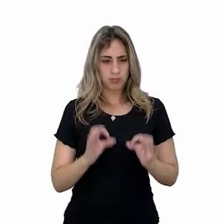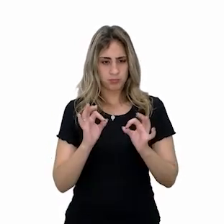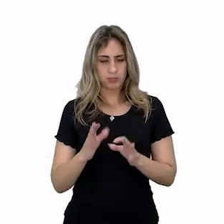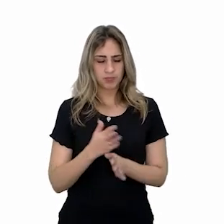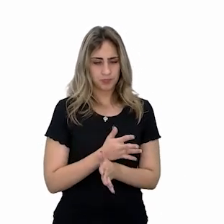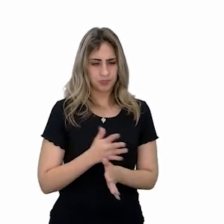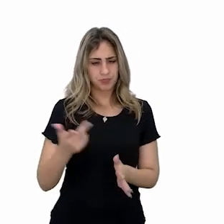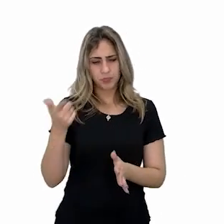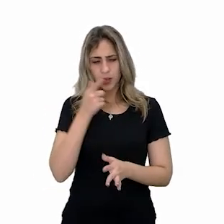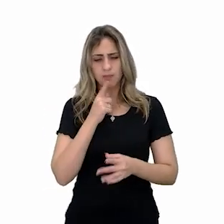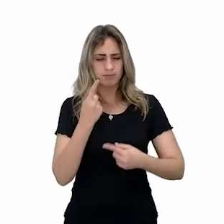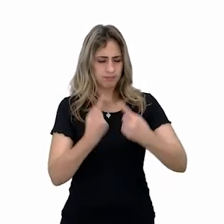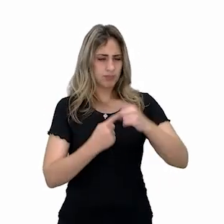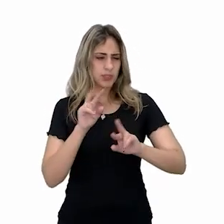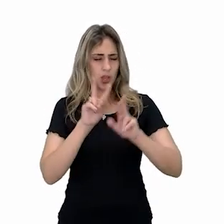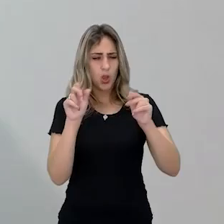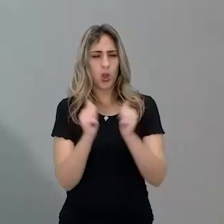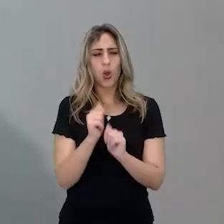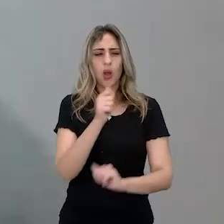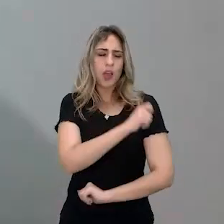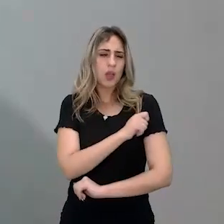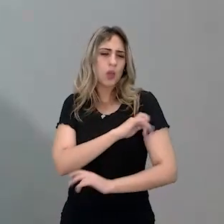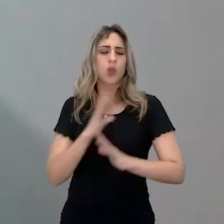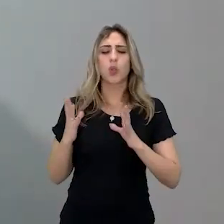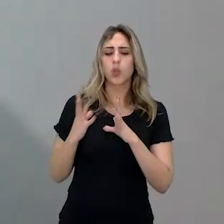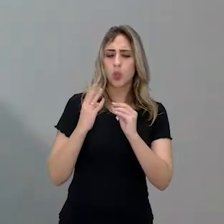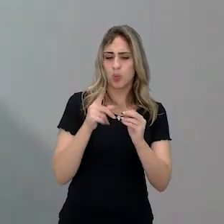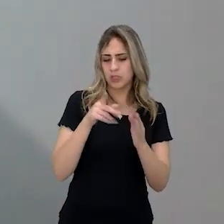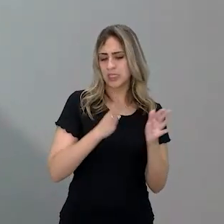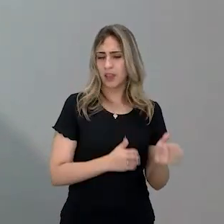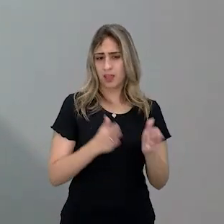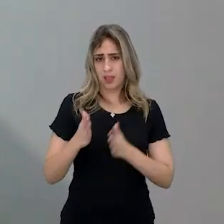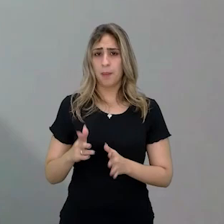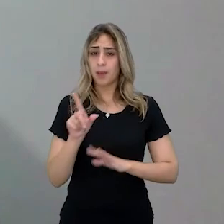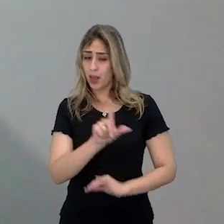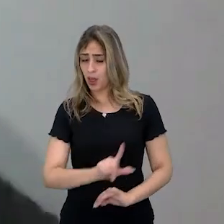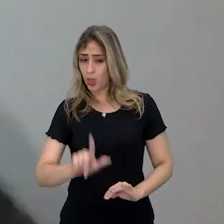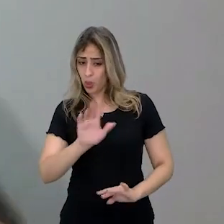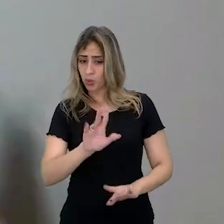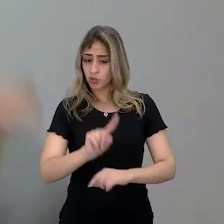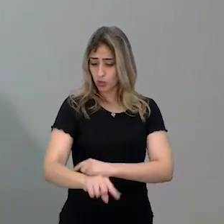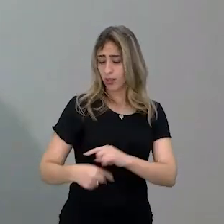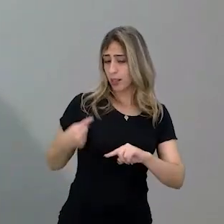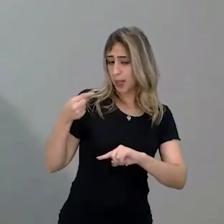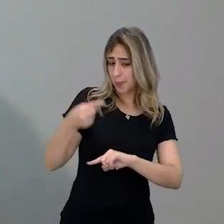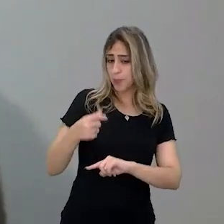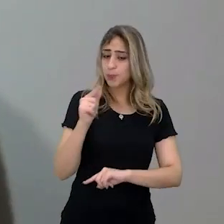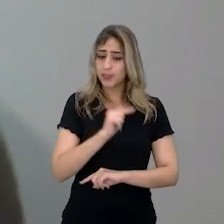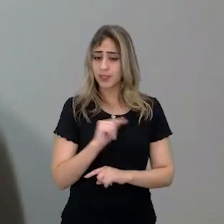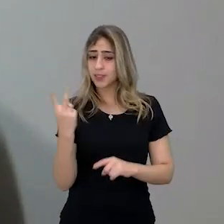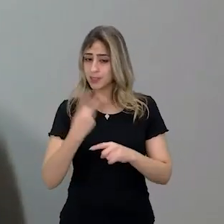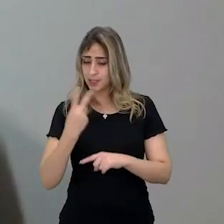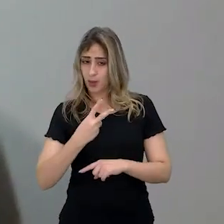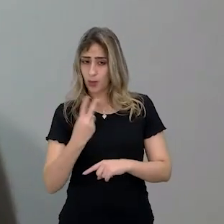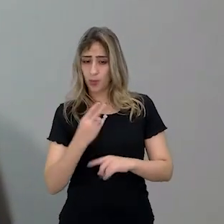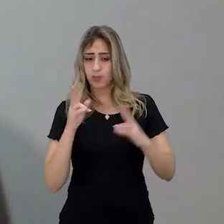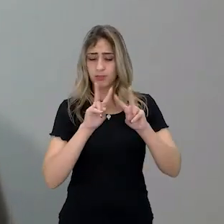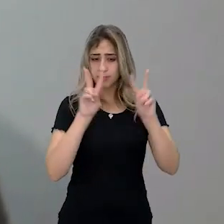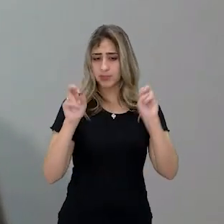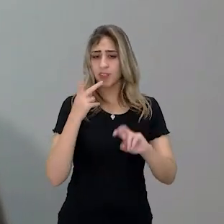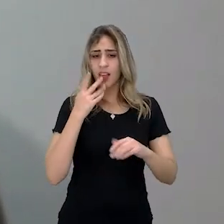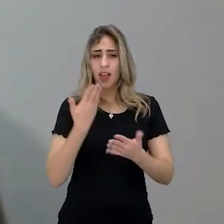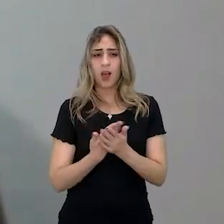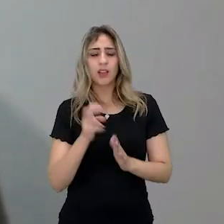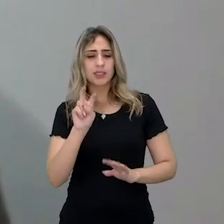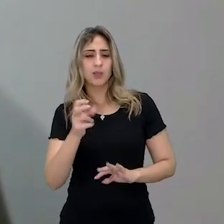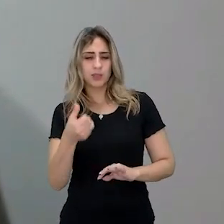esquema é possível discutir com os estudantes todas essas etapas. E claro, depois vem aquela segunda questão que eu disse que está nas aulas